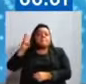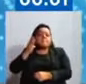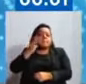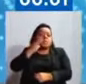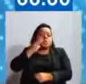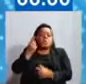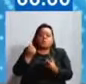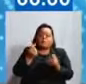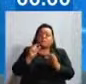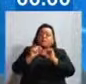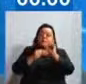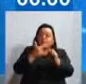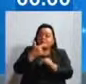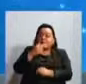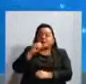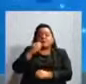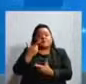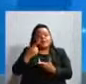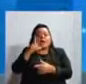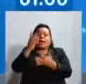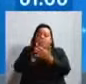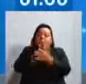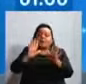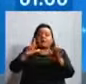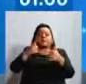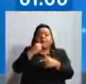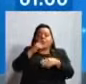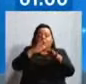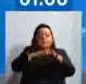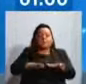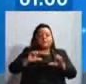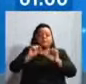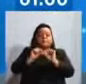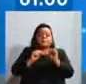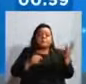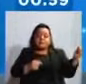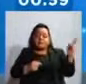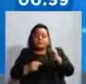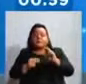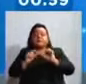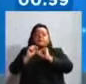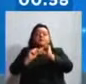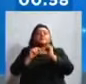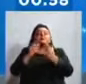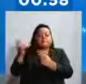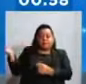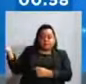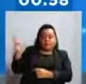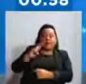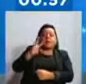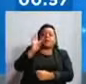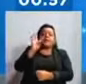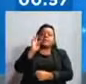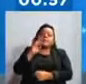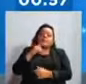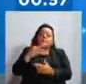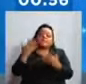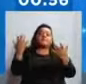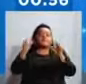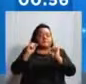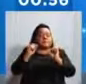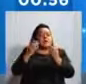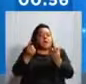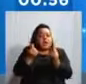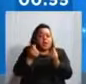alagamento de Porto Velho. Obrigada, candidato. Candidato Dinesi, a sua réplica? Veja bem, recurso tem, não